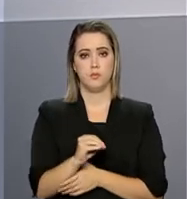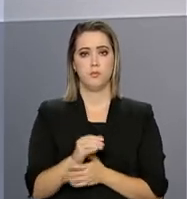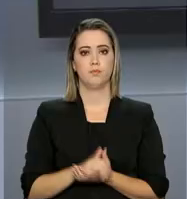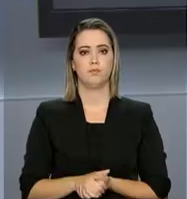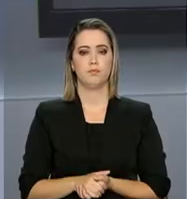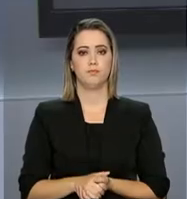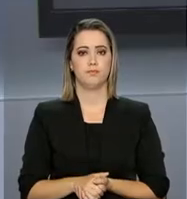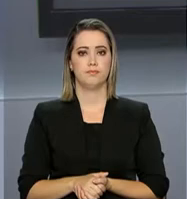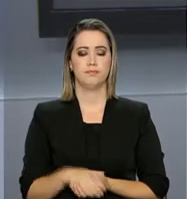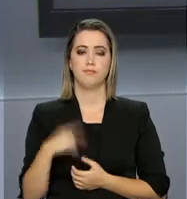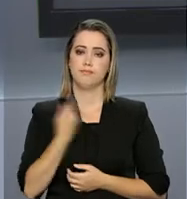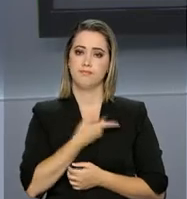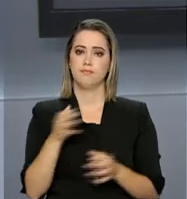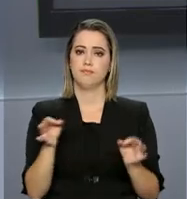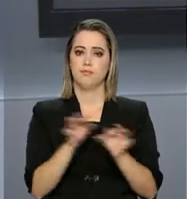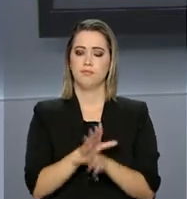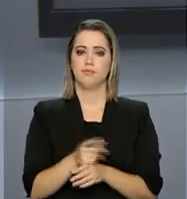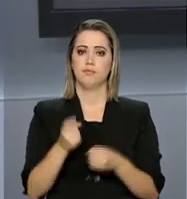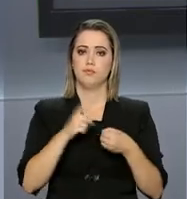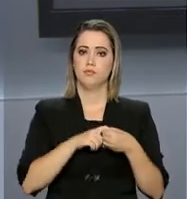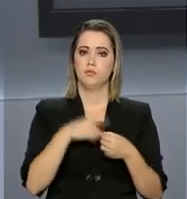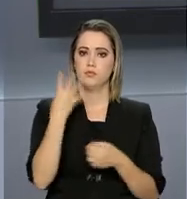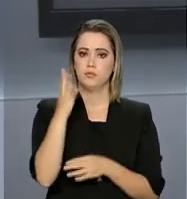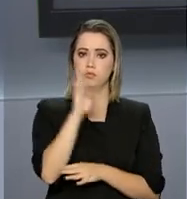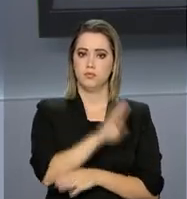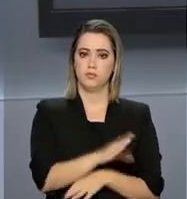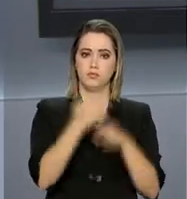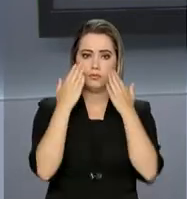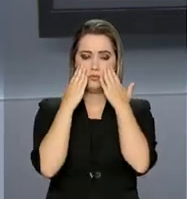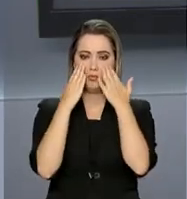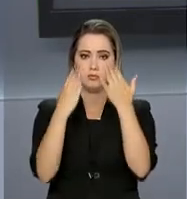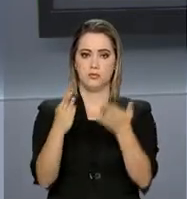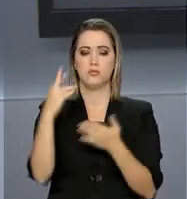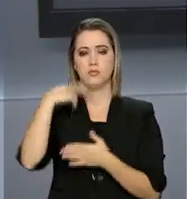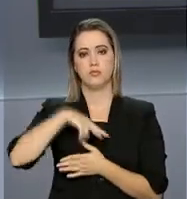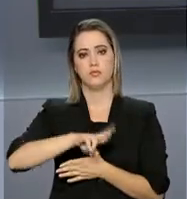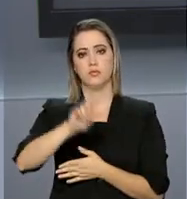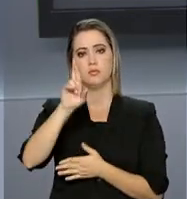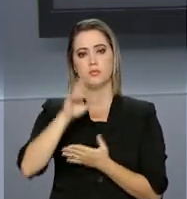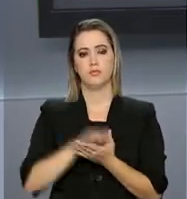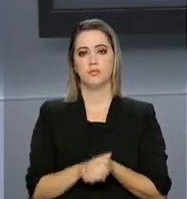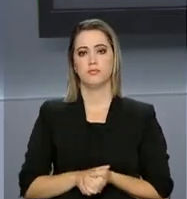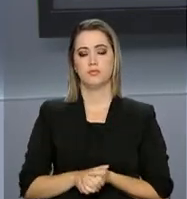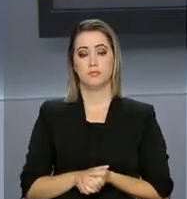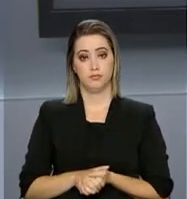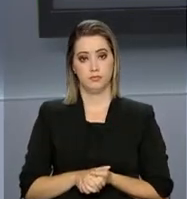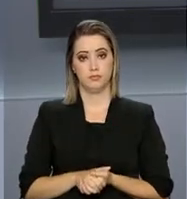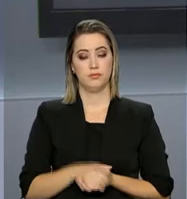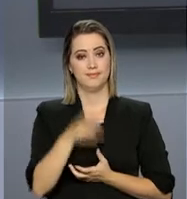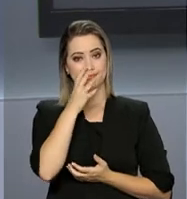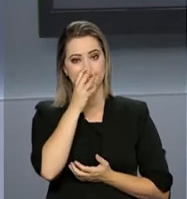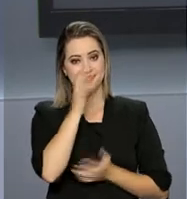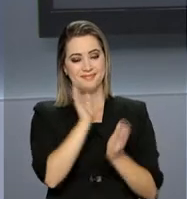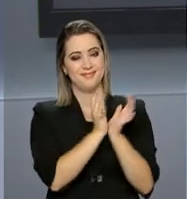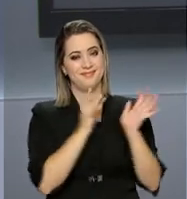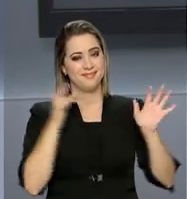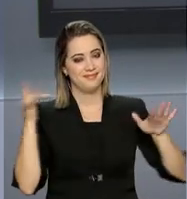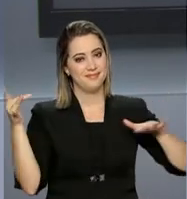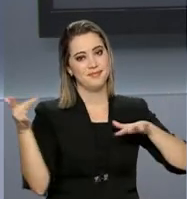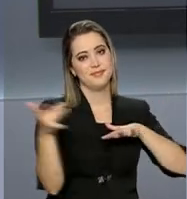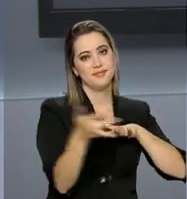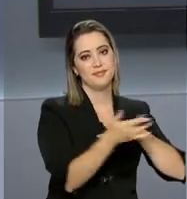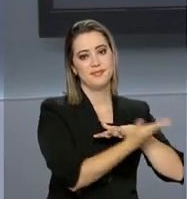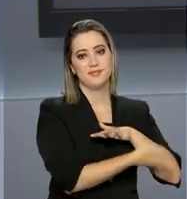maio nós ficamos por aqui e voltamos às quatro da tarde na próxima edição do repórter nbr acompanhar as novidades